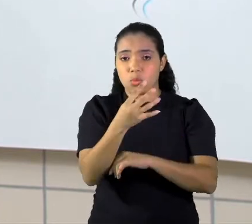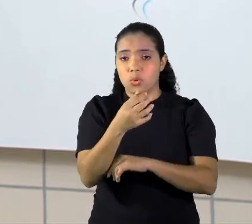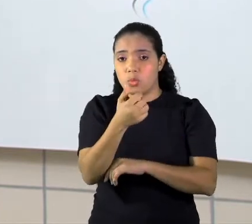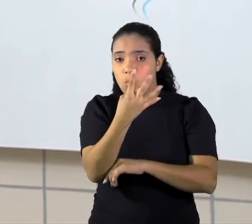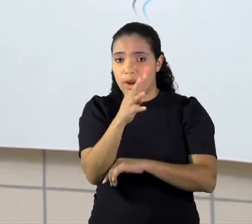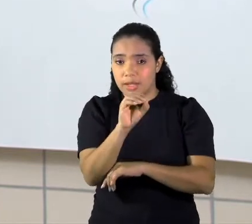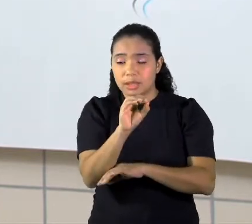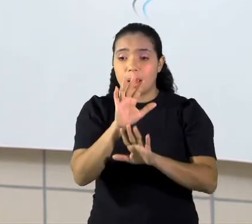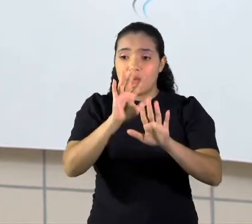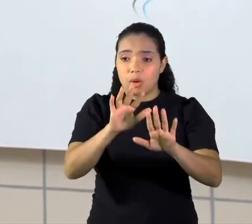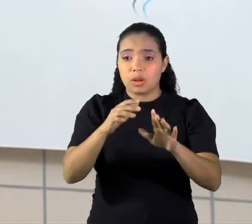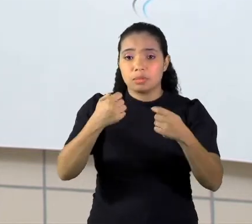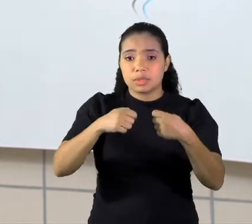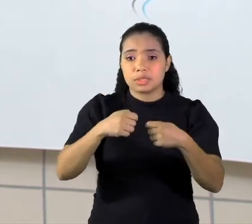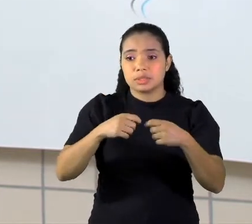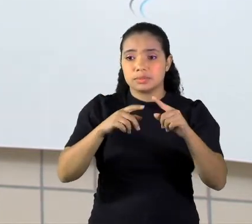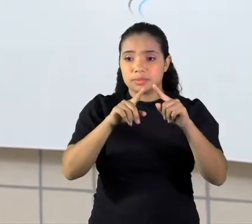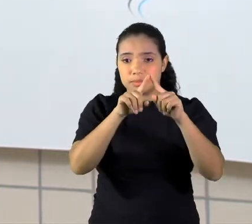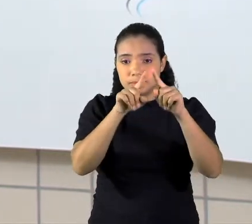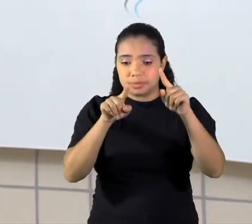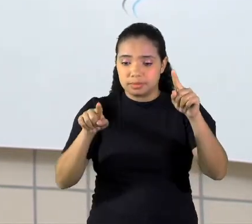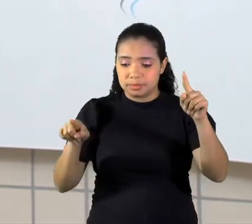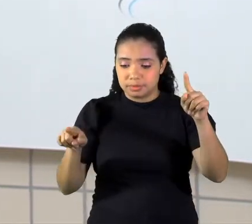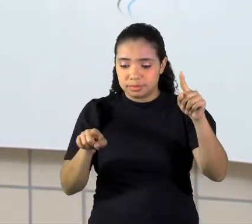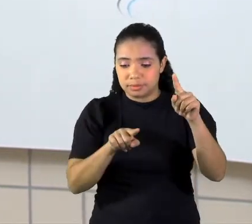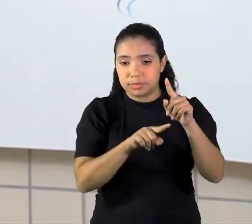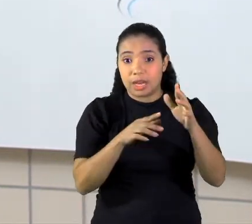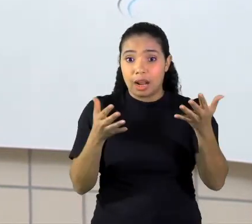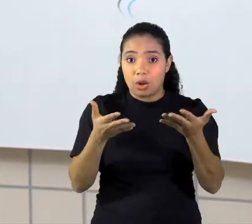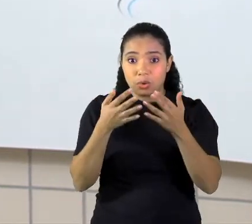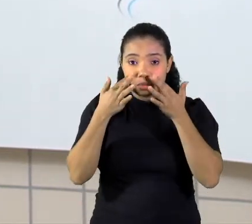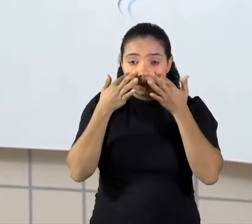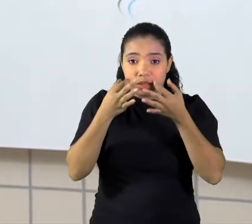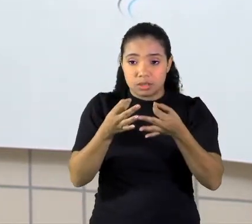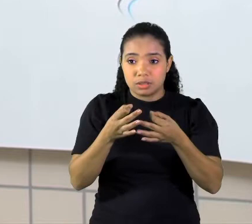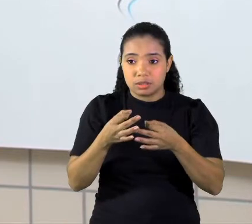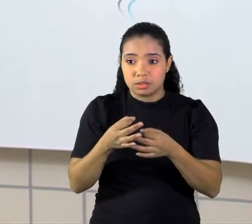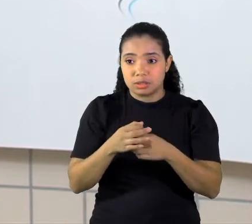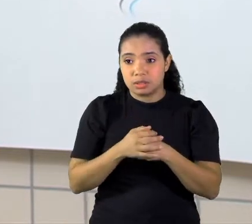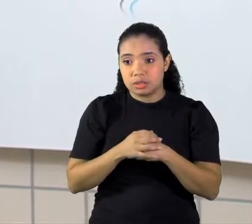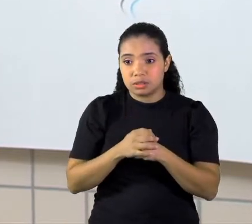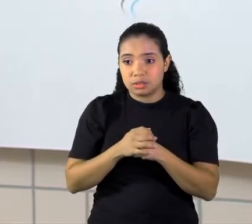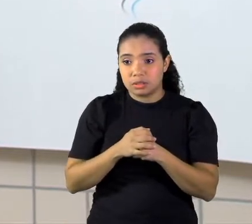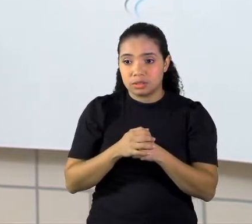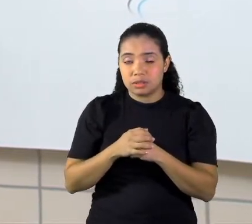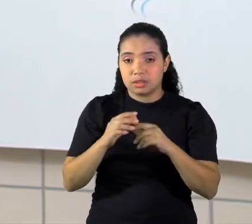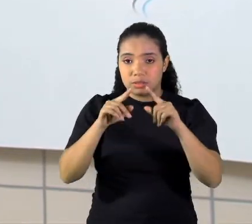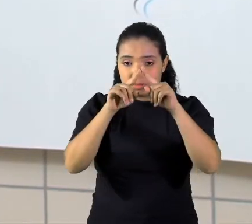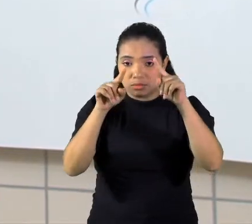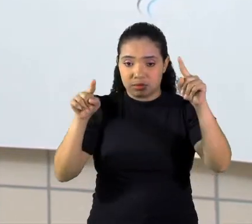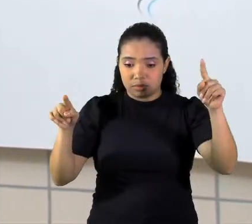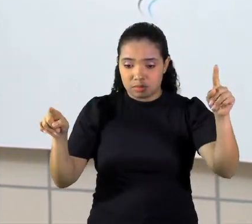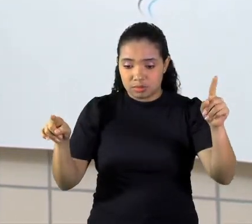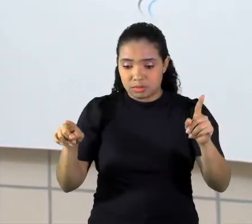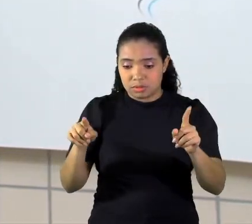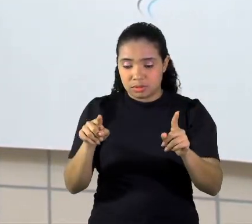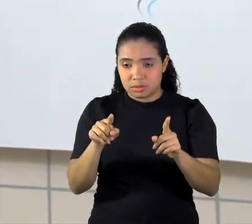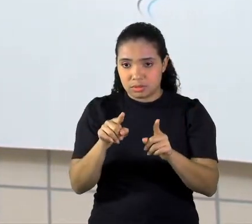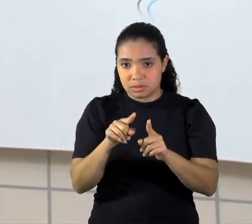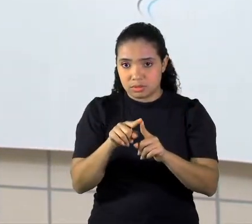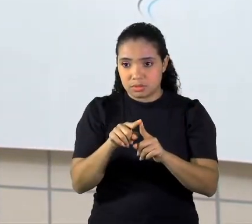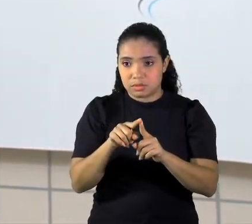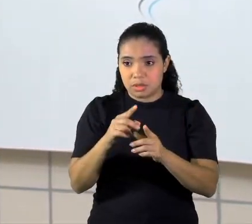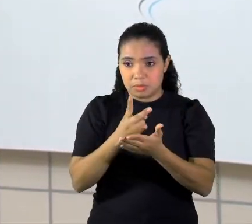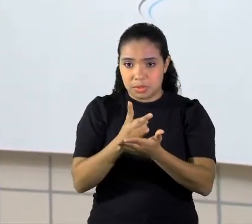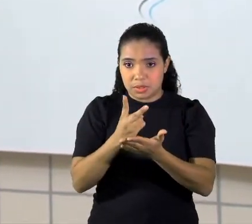conseguiria determinar esse terceiro ângulo. Agora uma coisa me chama a atenção. Se 2 ângulos de um triângulo são de mesma